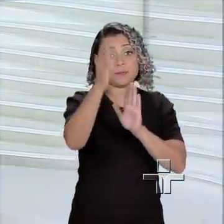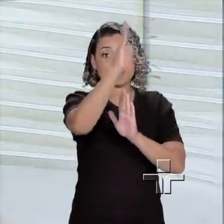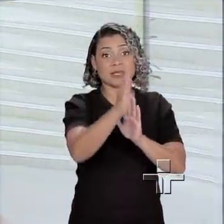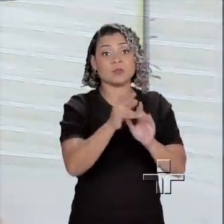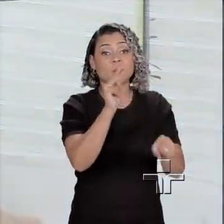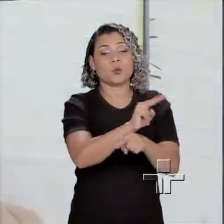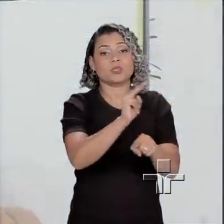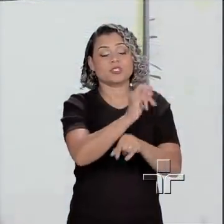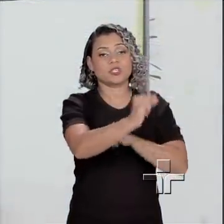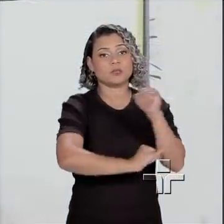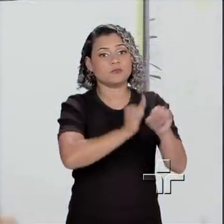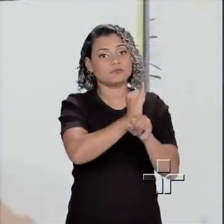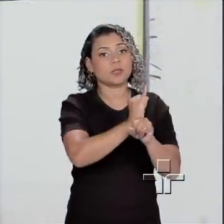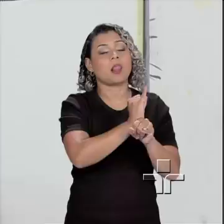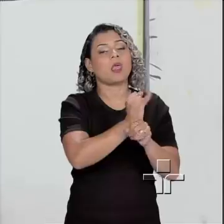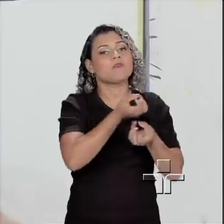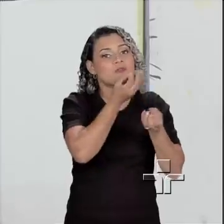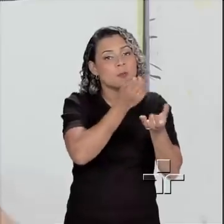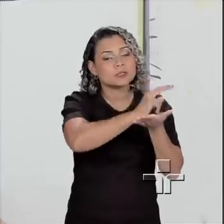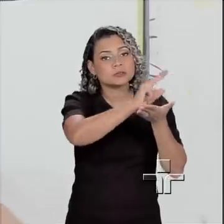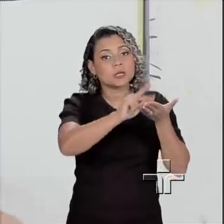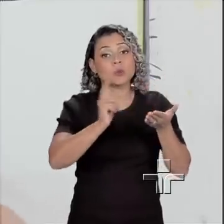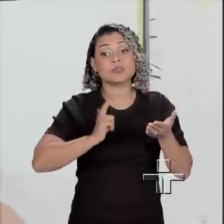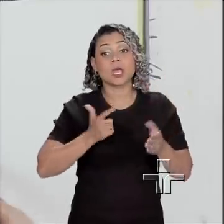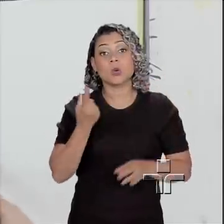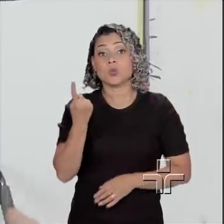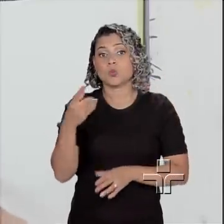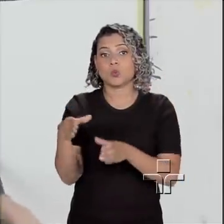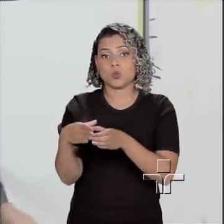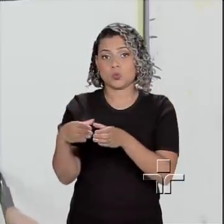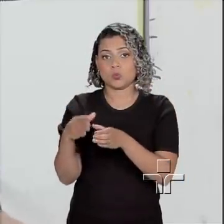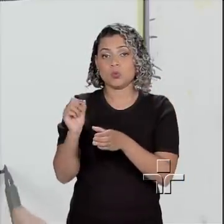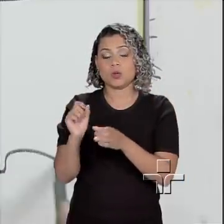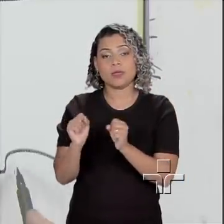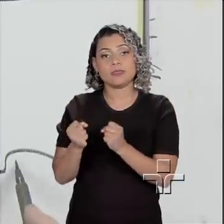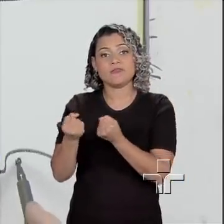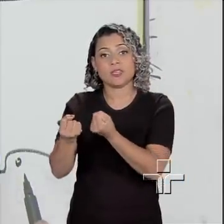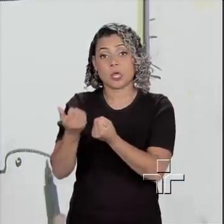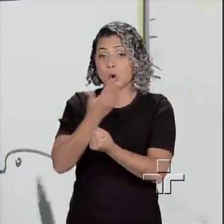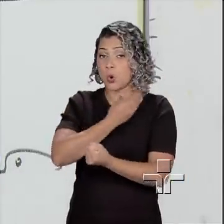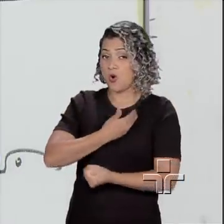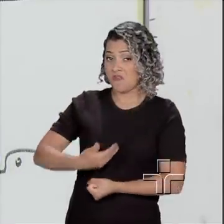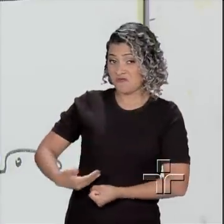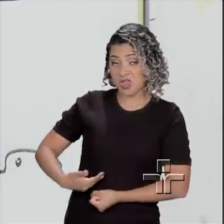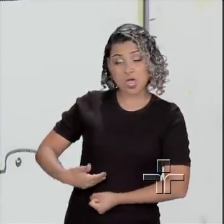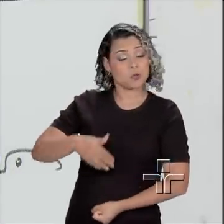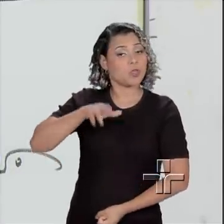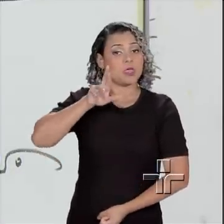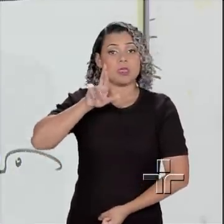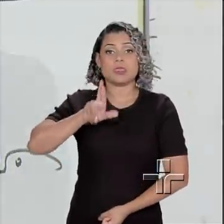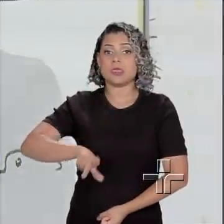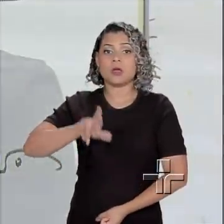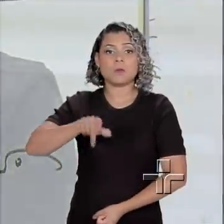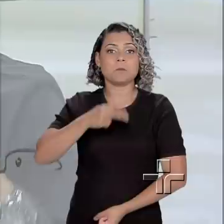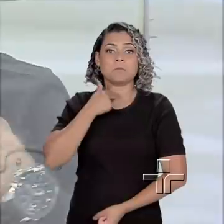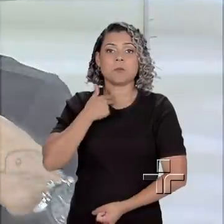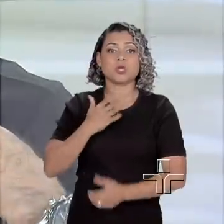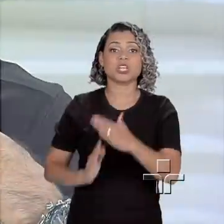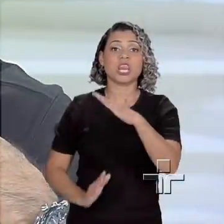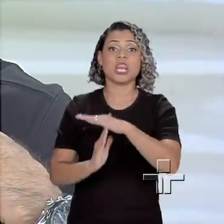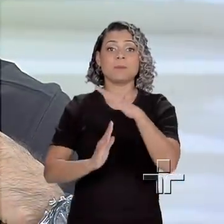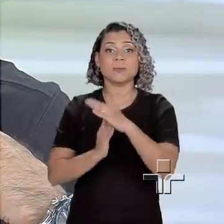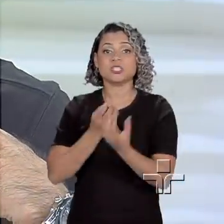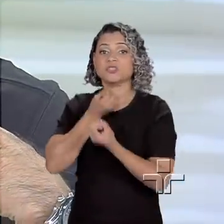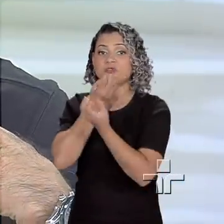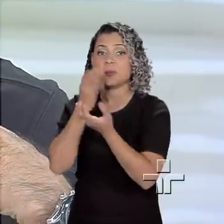tem uma vertente que está defendendo que o Estado não deve ter limites nos dados